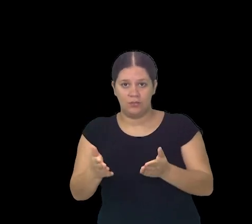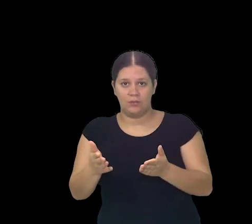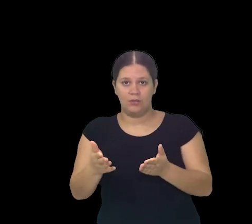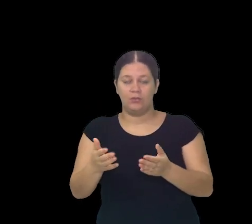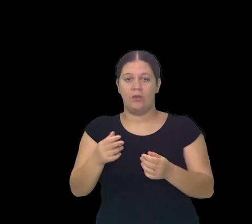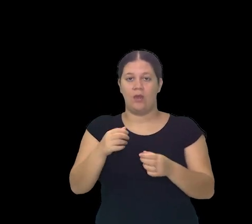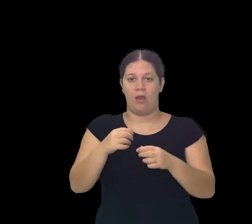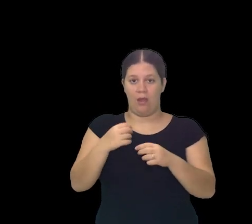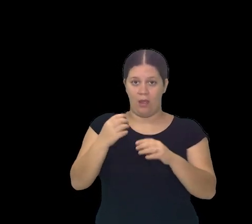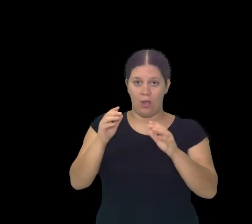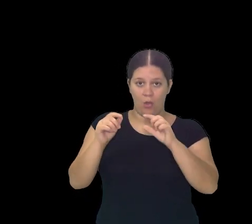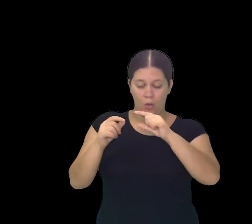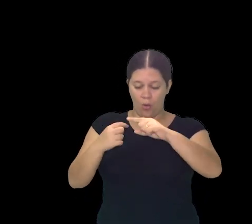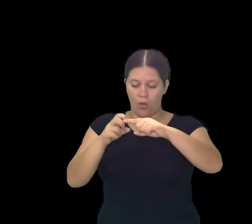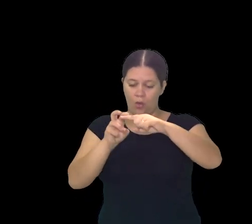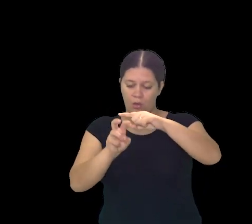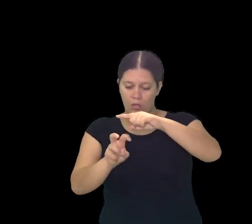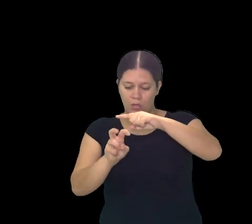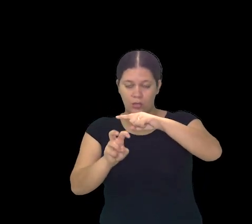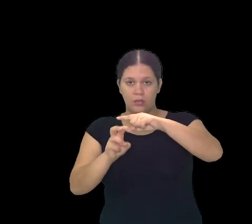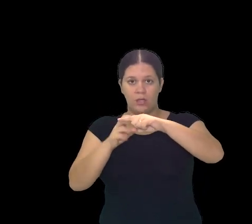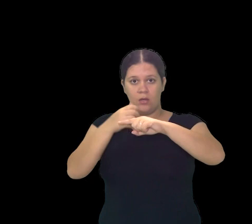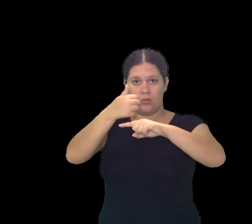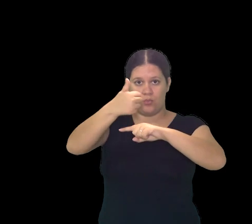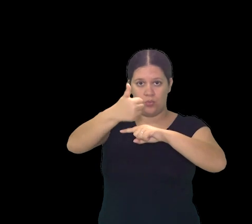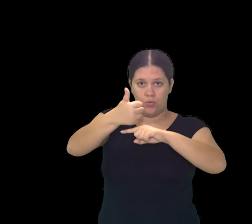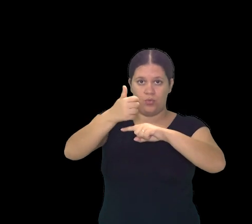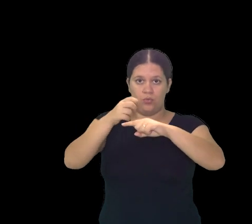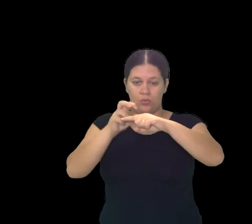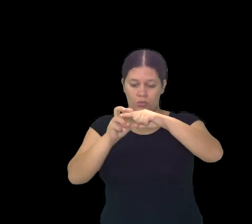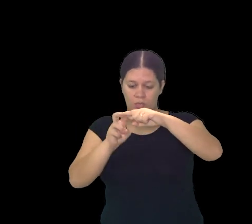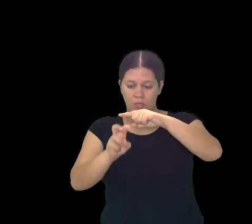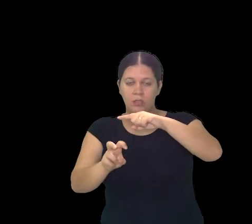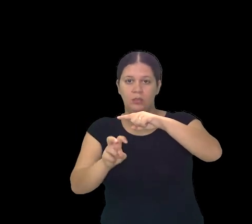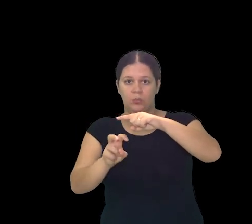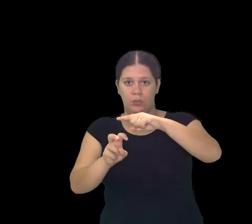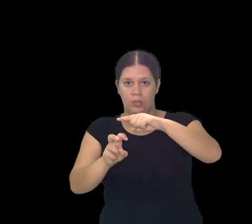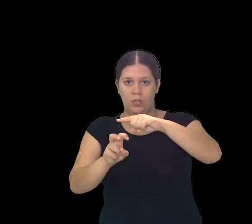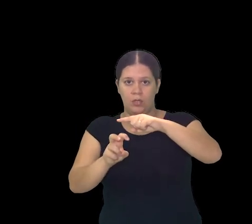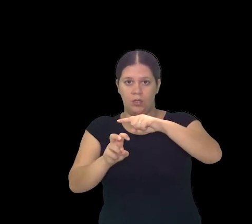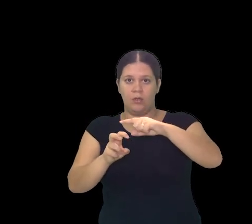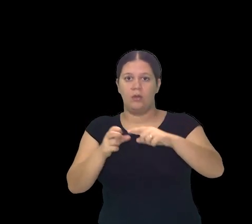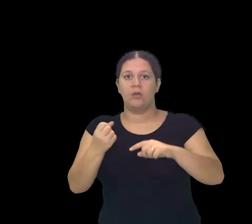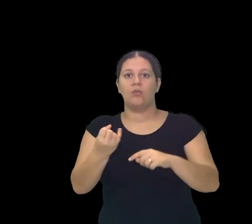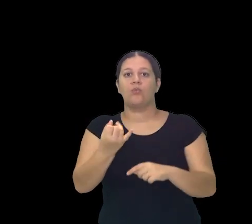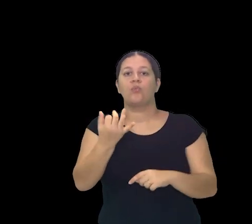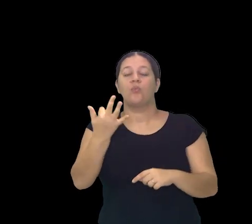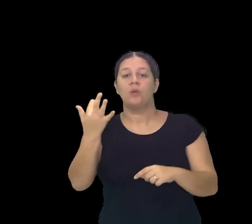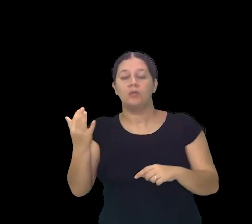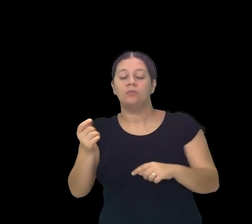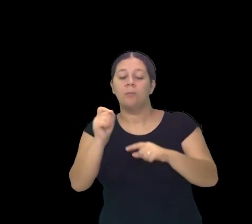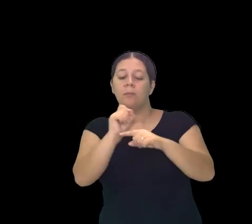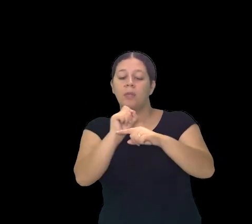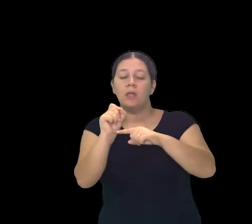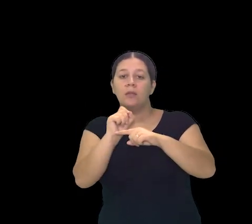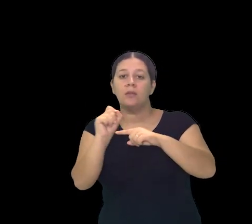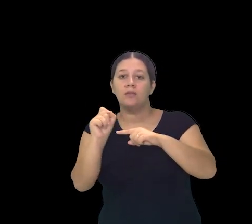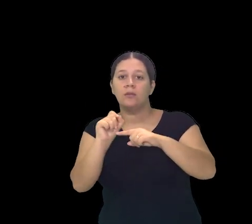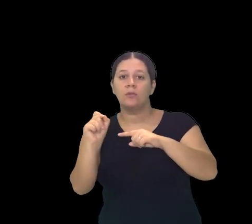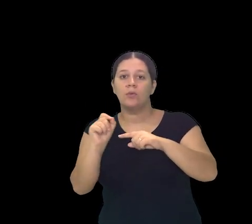colocadas representa um quinto. Um quinto, de qualquer jeito que você fale, é um quinto. Quanto sombreei